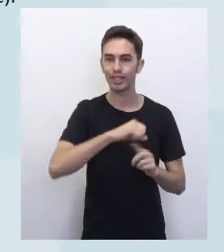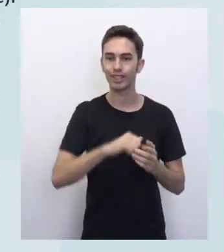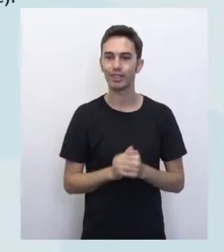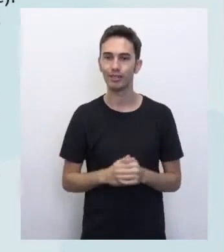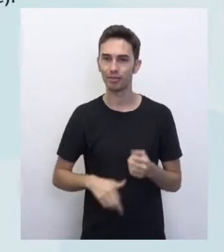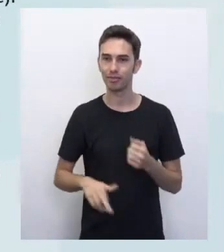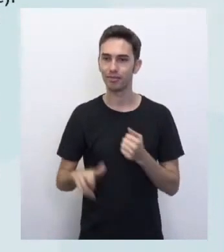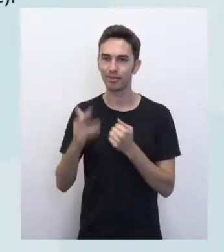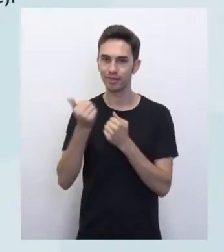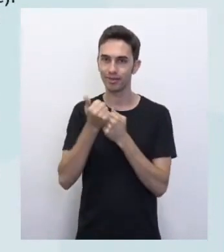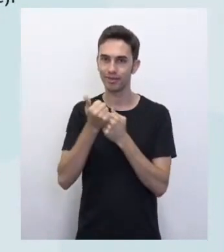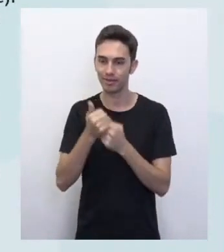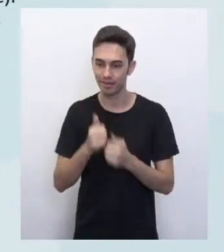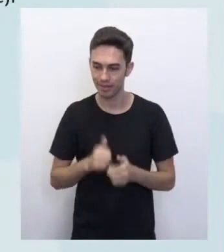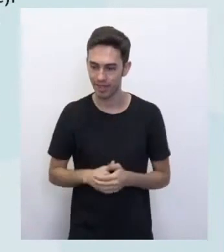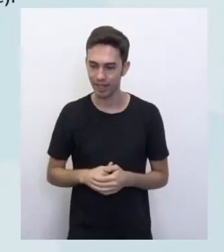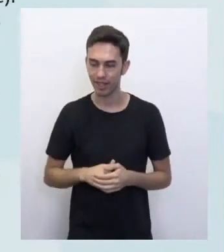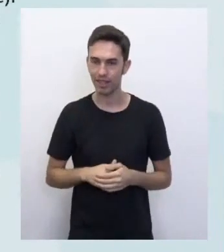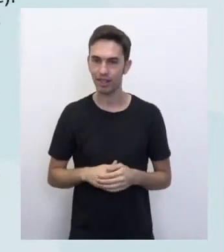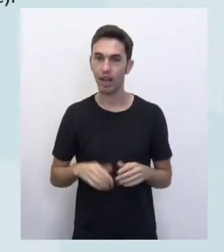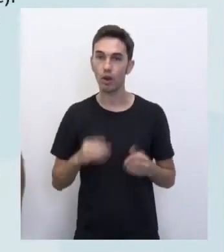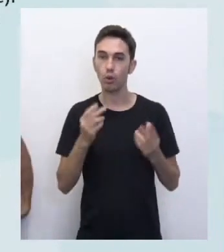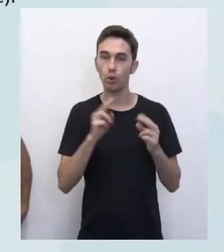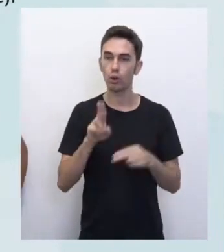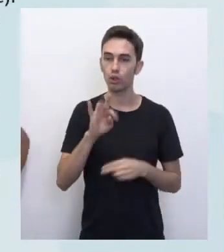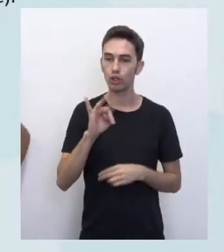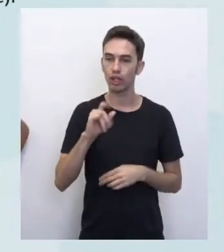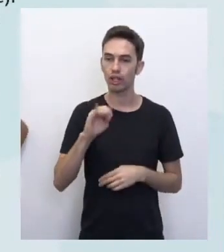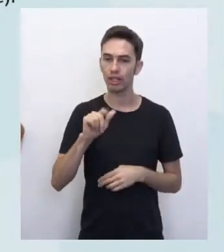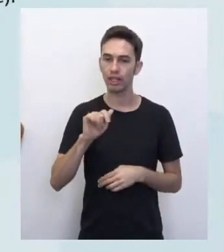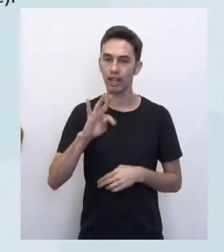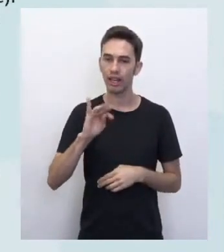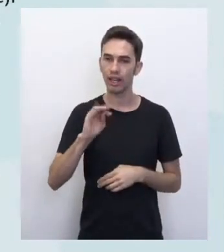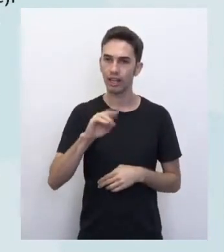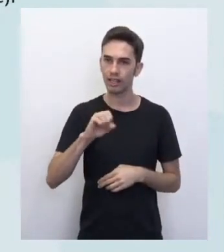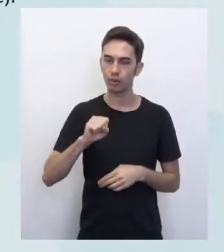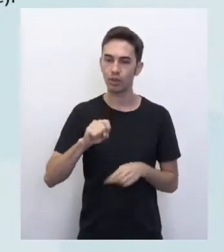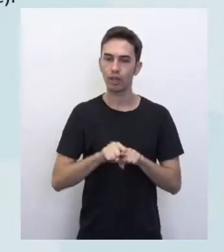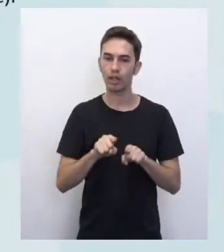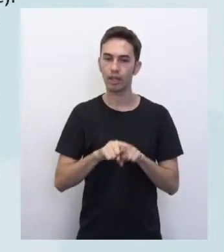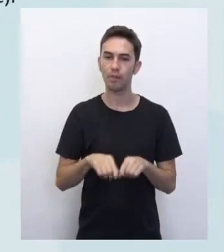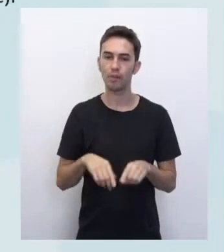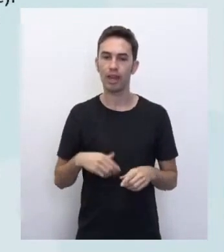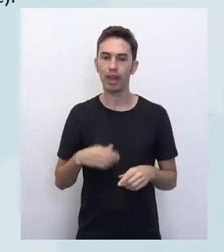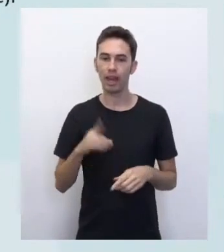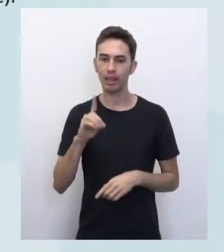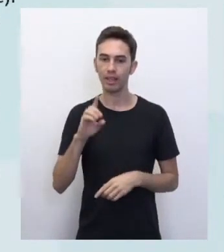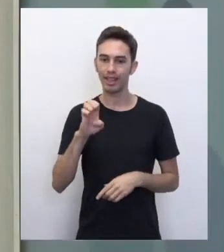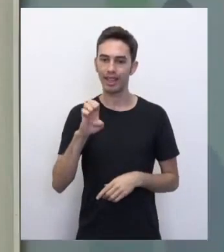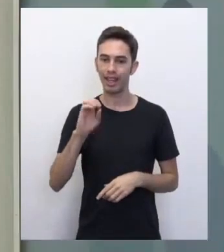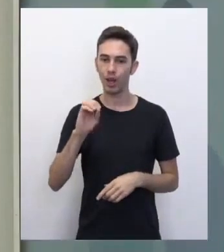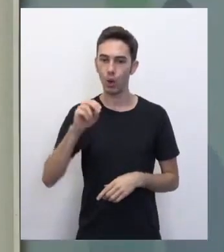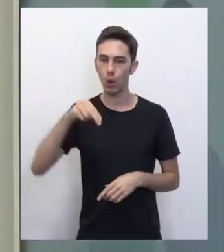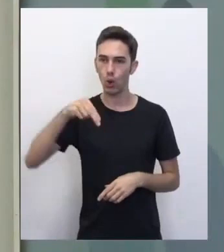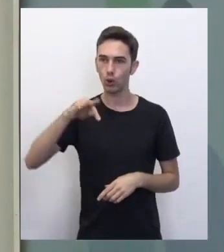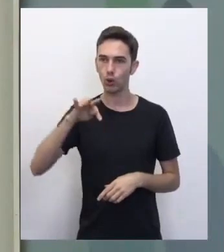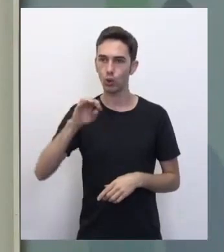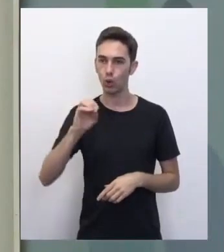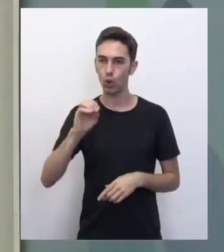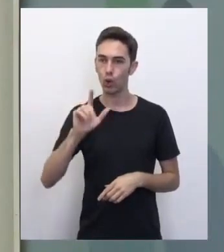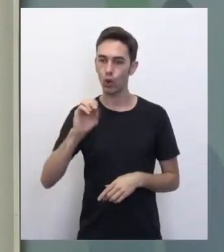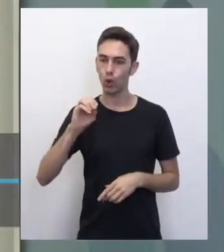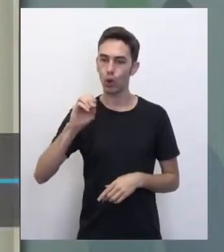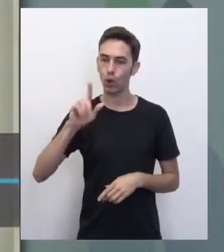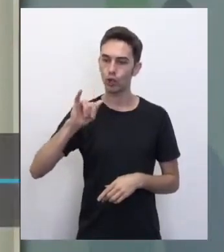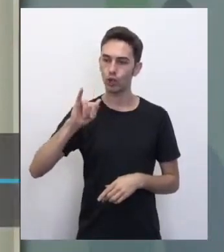ética das virtudes, o utilitarismo e a deontologia. Então vejam bem, para a filosofia, a ética